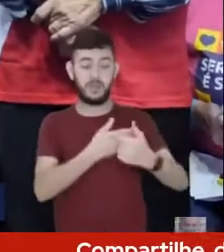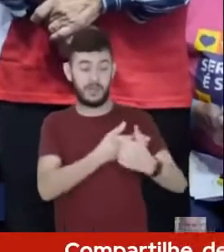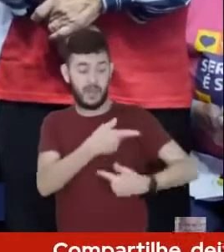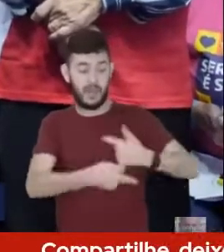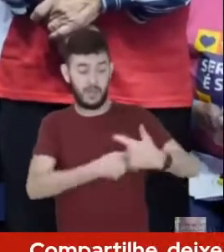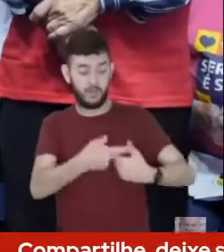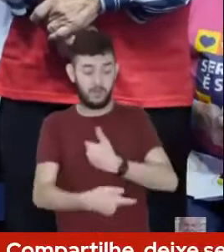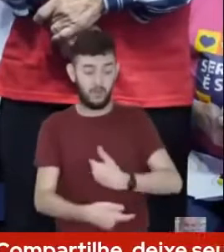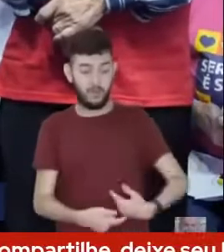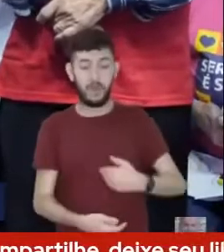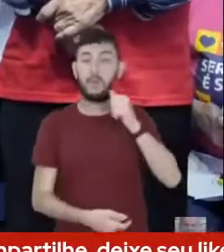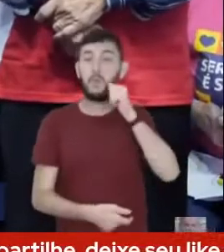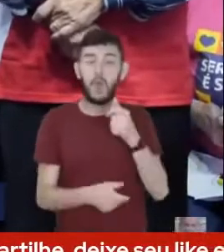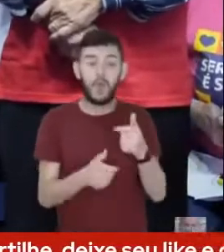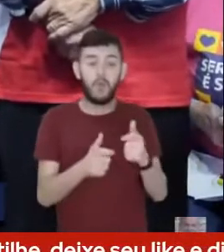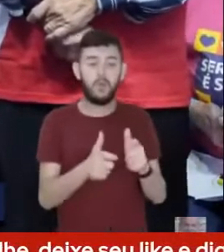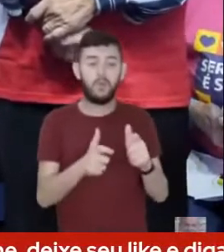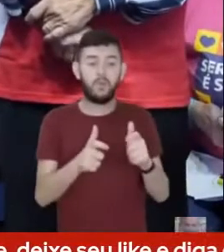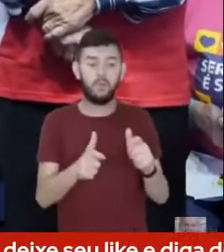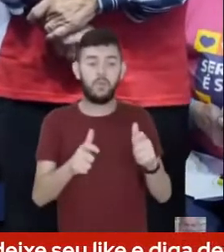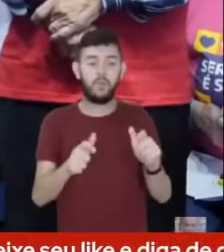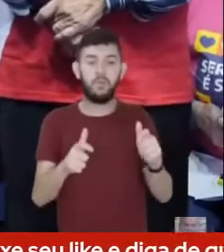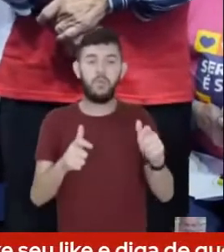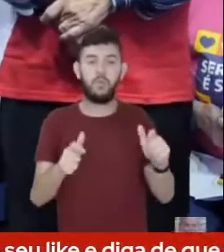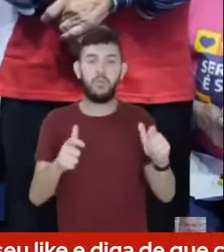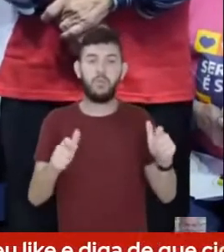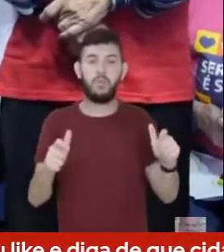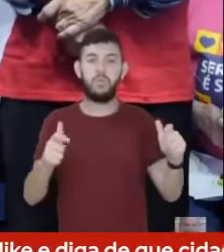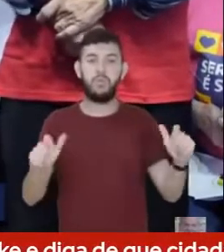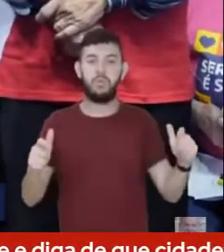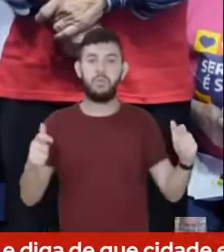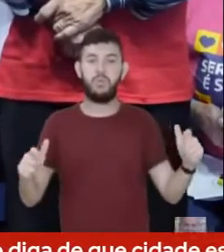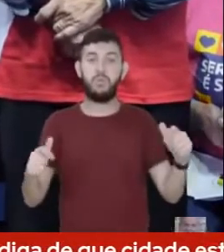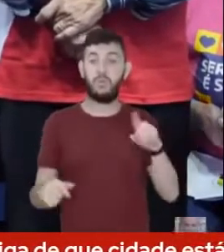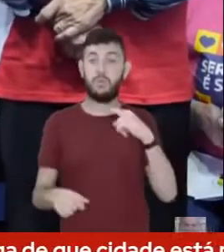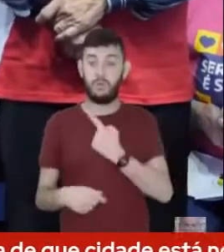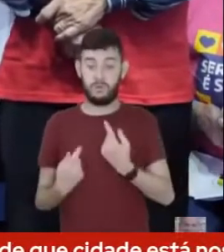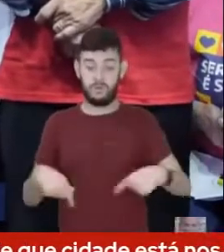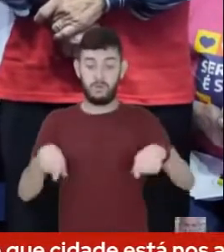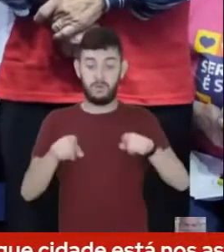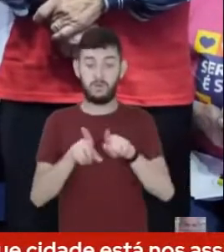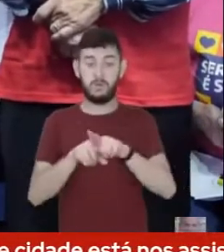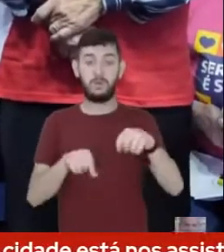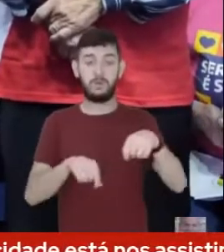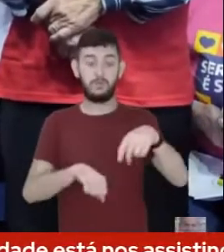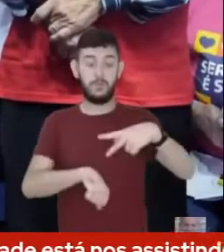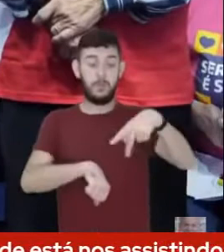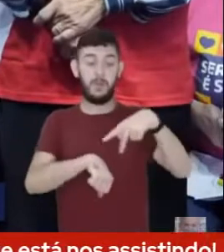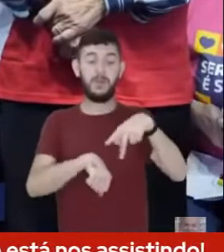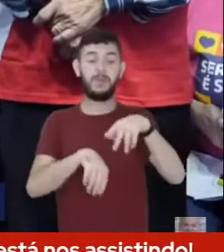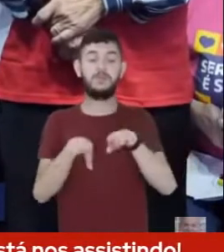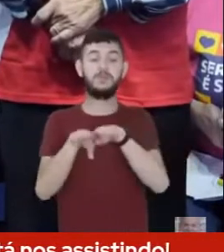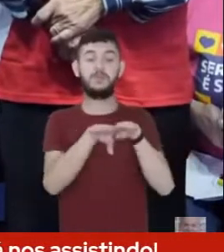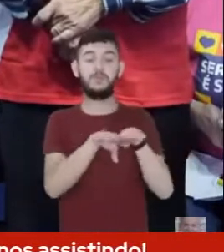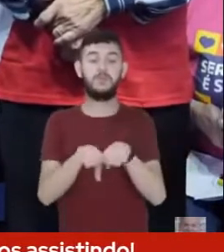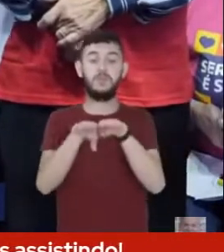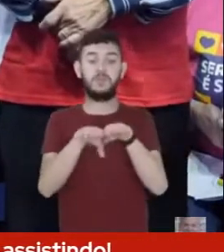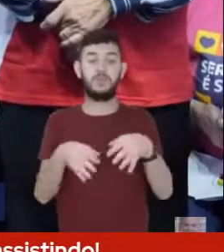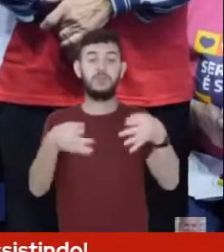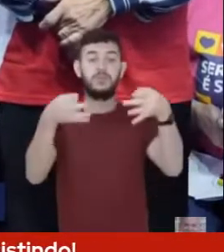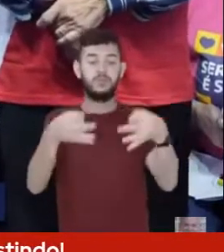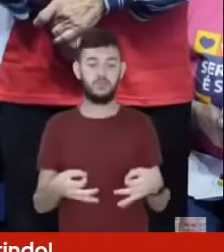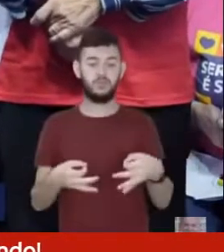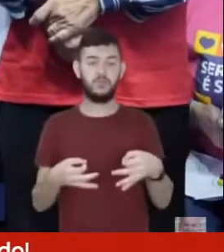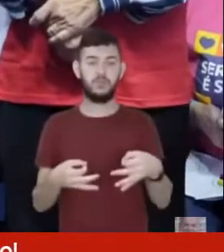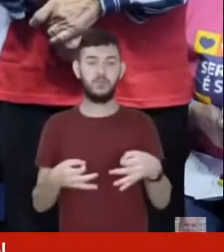justo e igualitário. Precisamos trabalhar para a ratificação da Convenção 100, Trabalho Igual com Salário Igual,